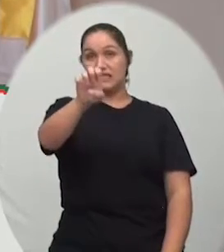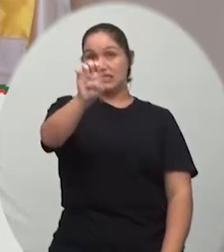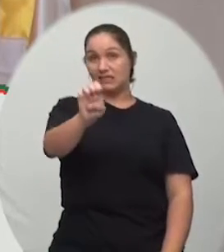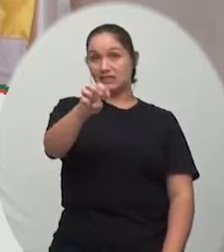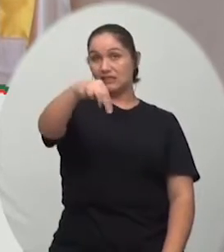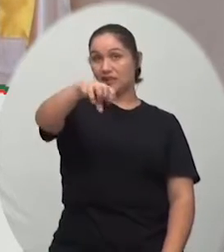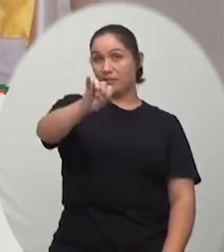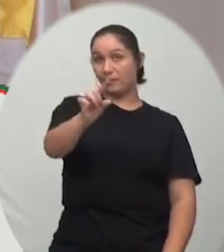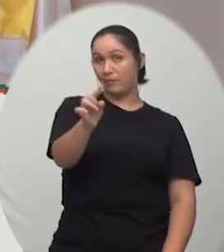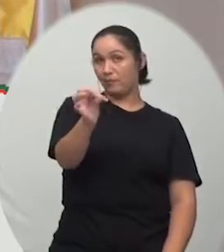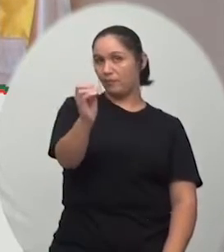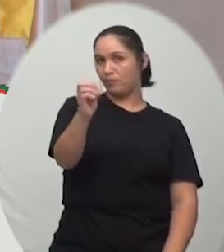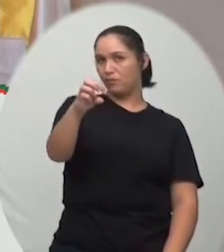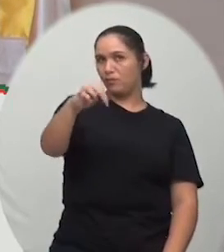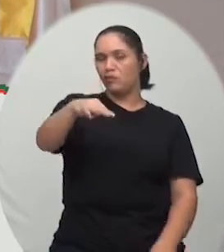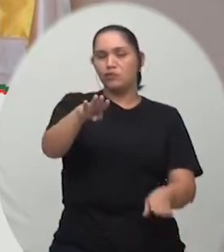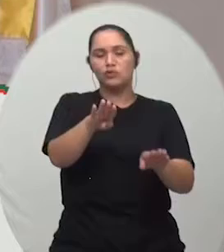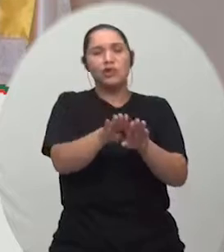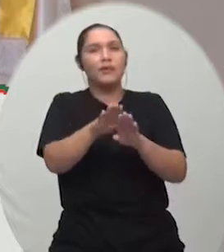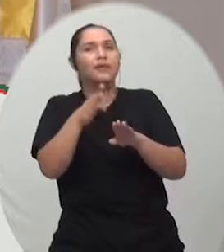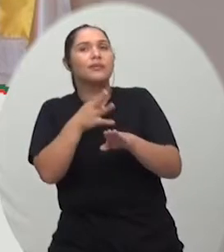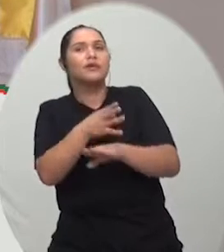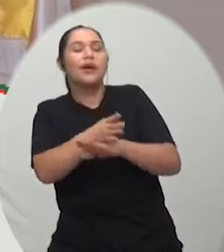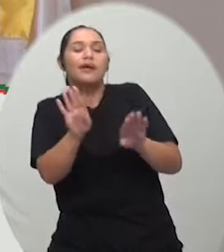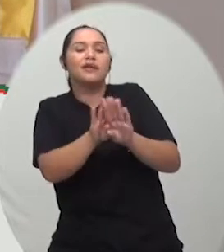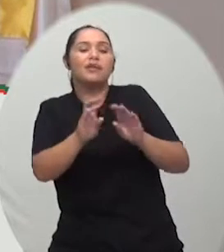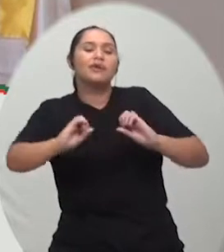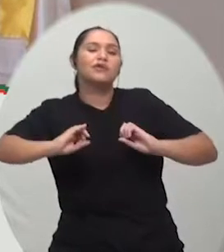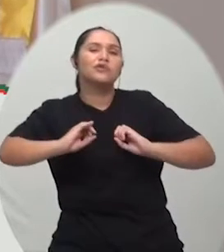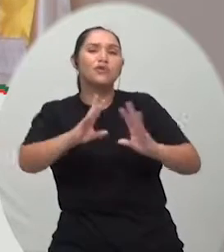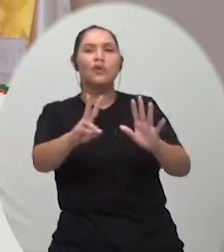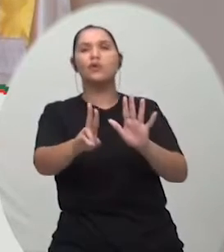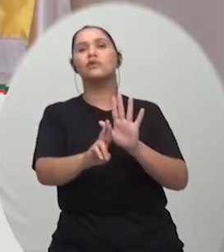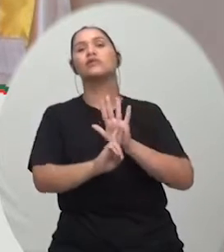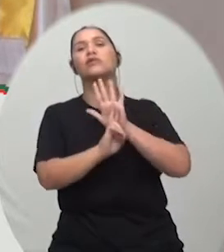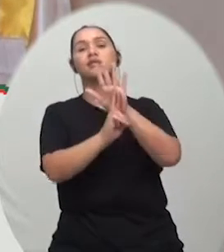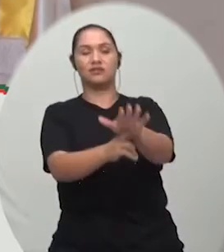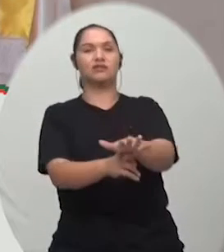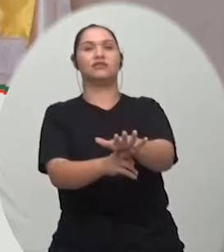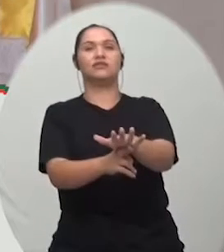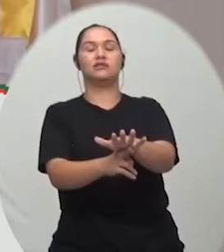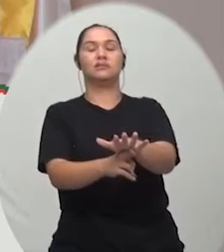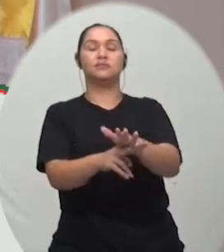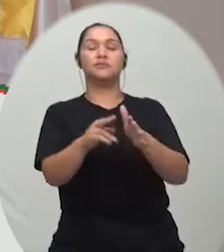esteve presente, né, e os seus representantes. E